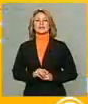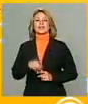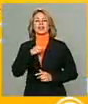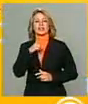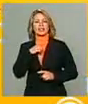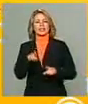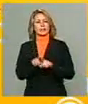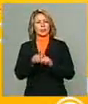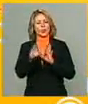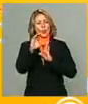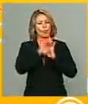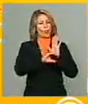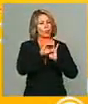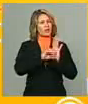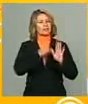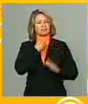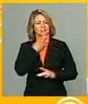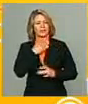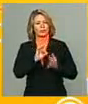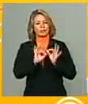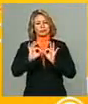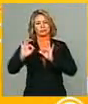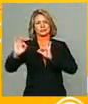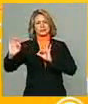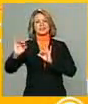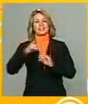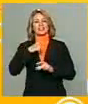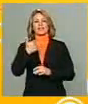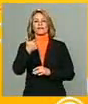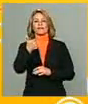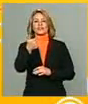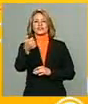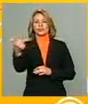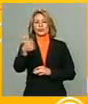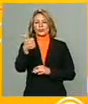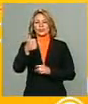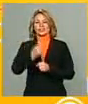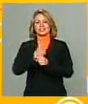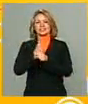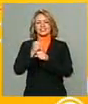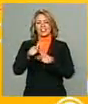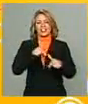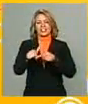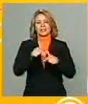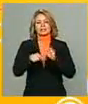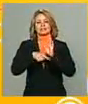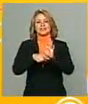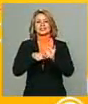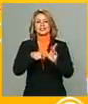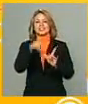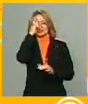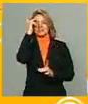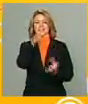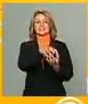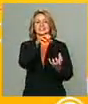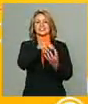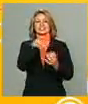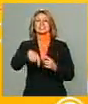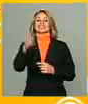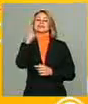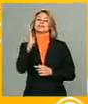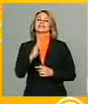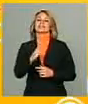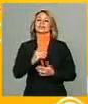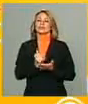ele tem um currículo para lá de extenso são 21 anos trabalhando em favor da população idosa do Brasil